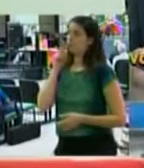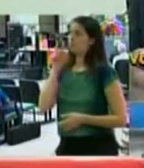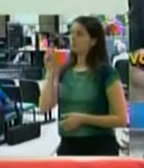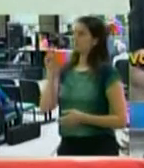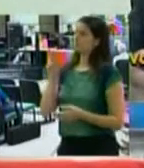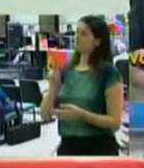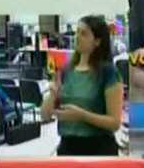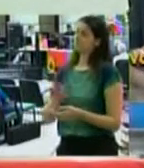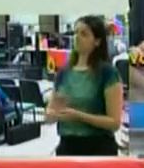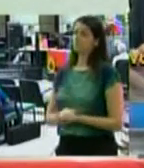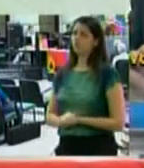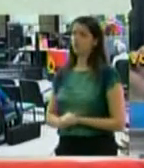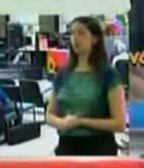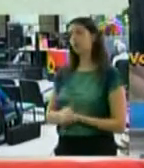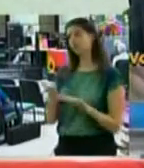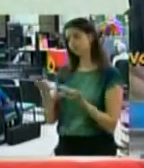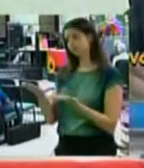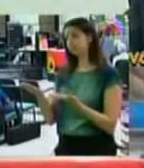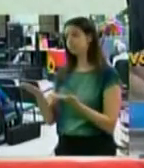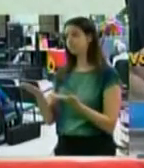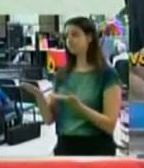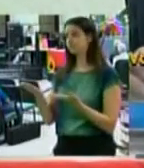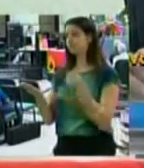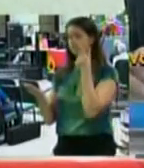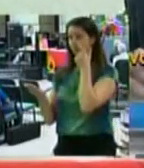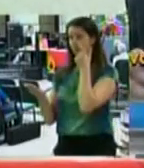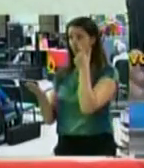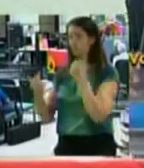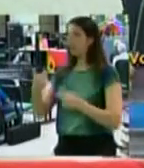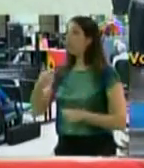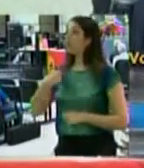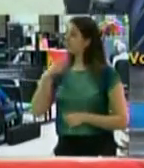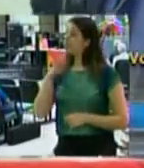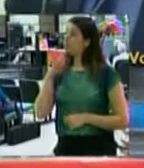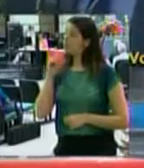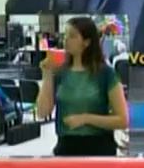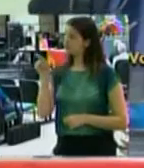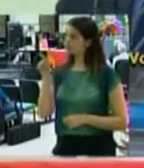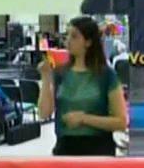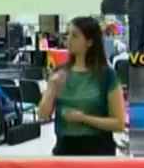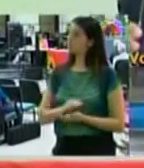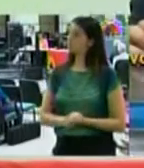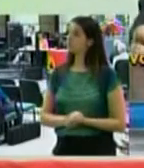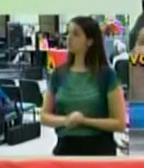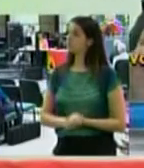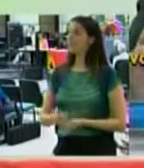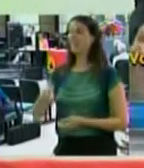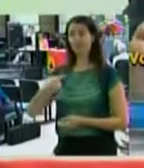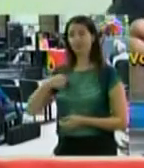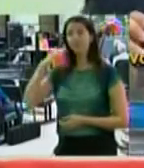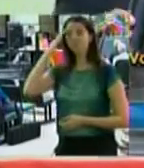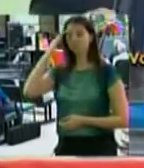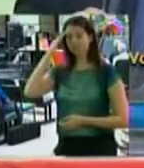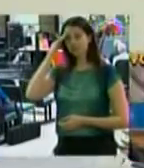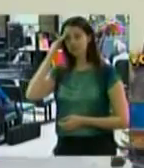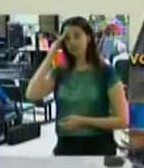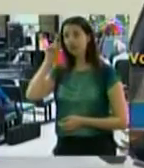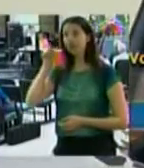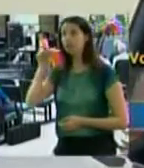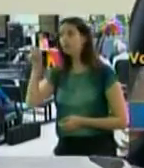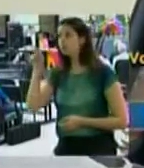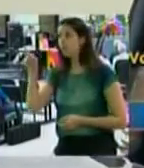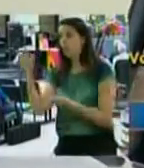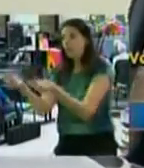diz, Senhor, eu te conheço. E eu bem sei que tu